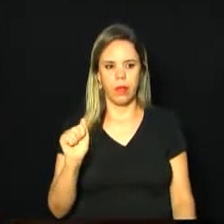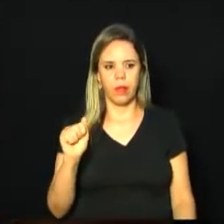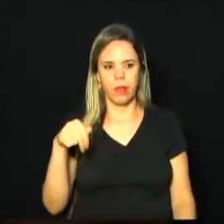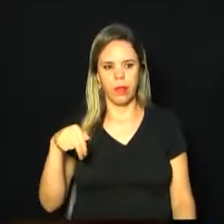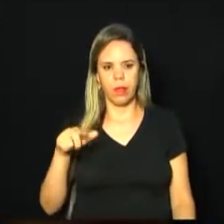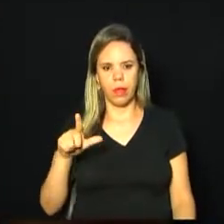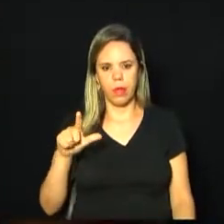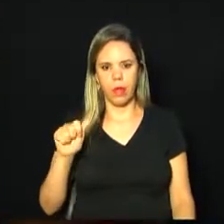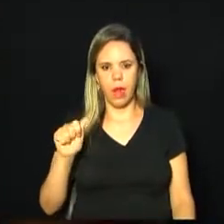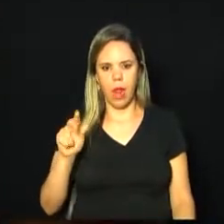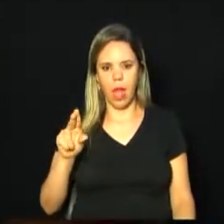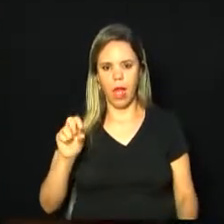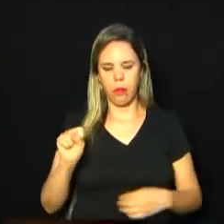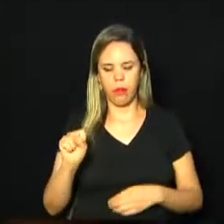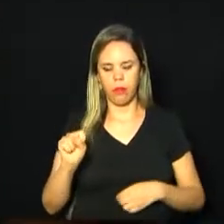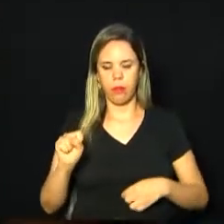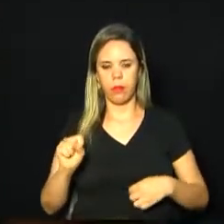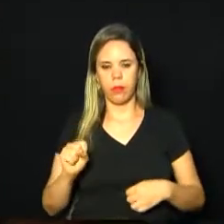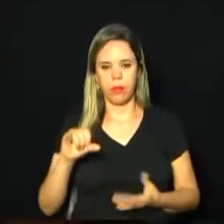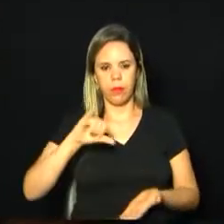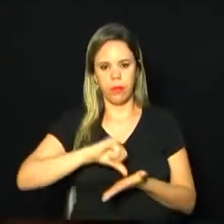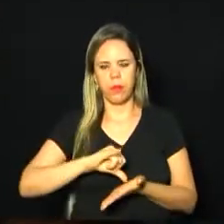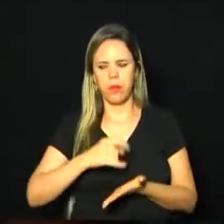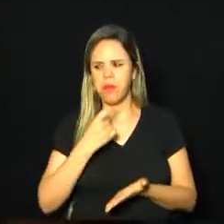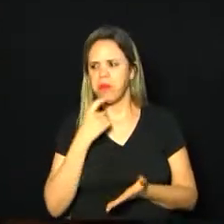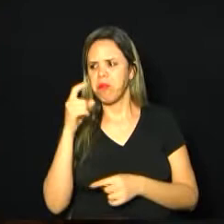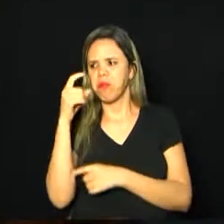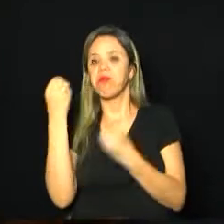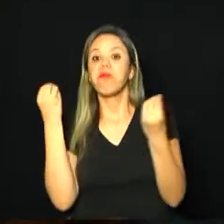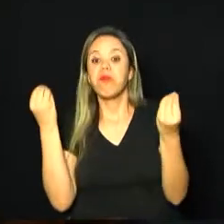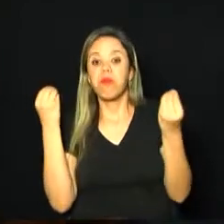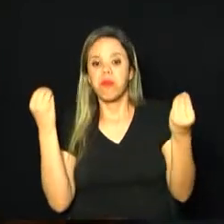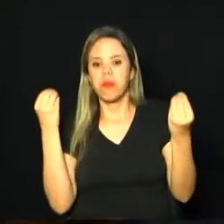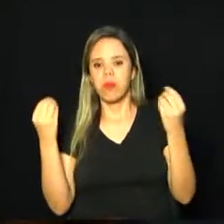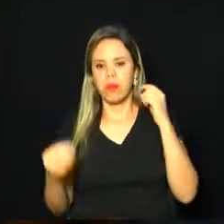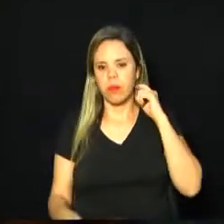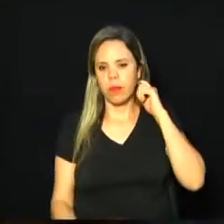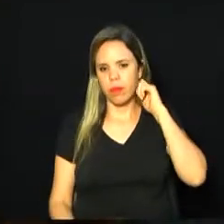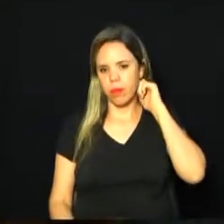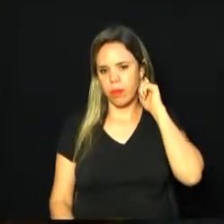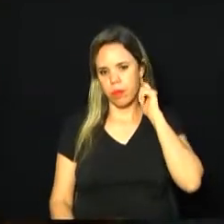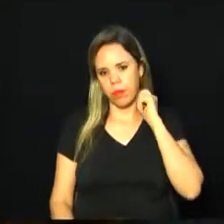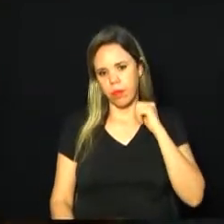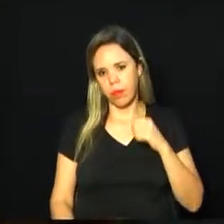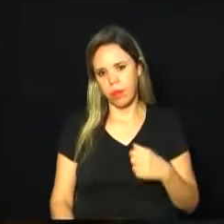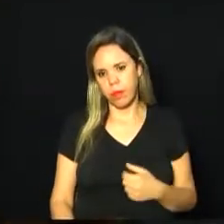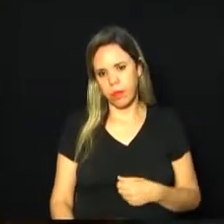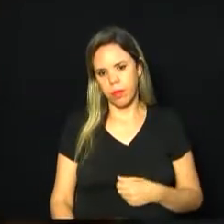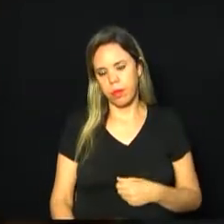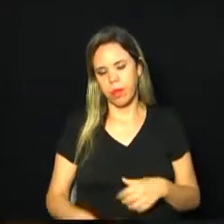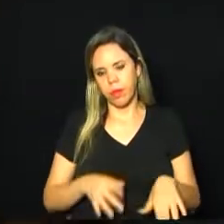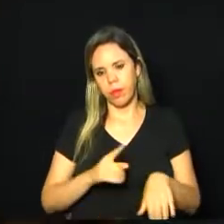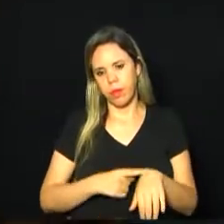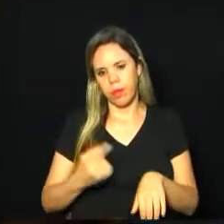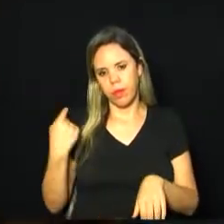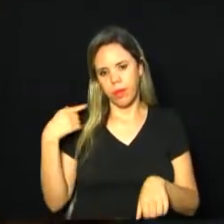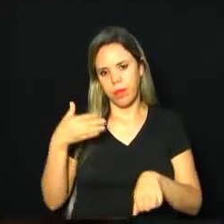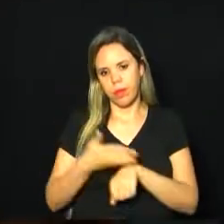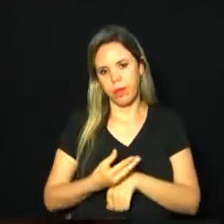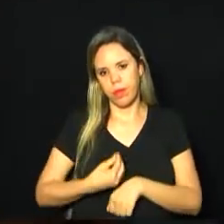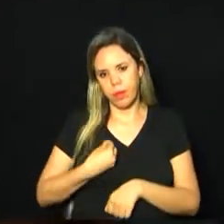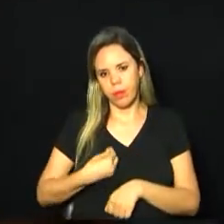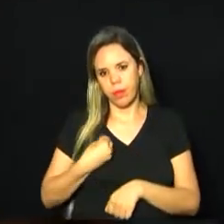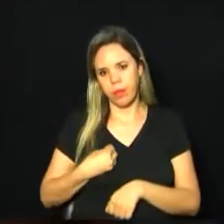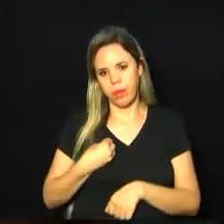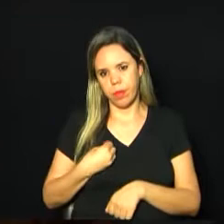dúvidas Vila Estanislau é centro é Cambuí que que é Vila Estanislau a gente momentos antes de entrar ao vivo